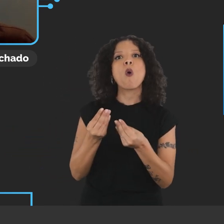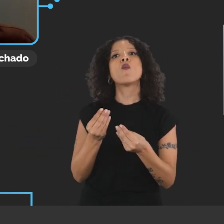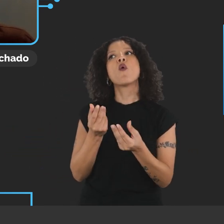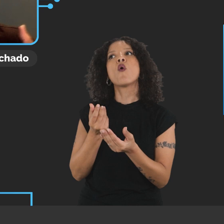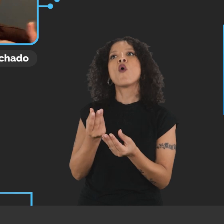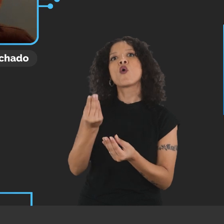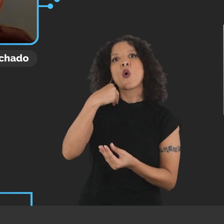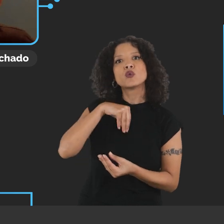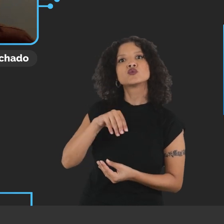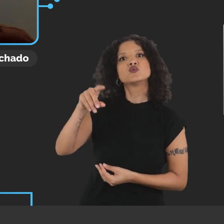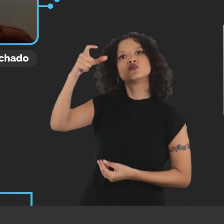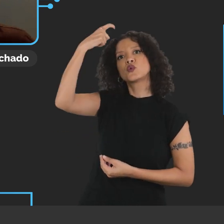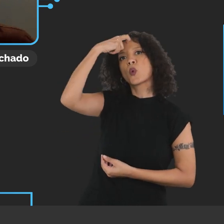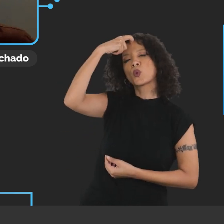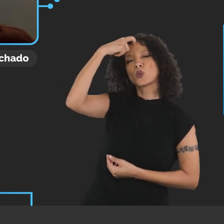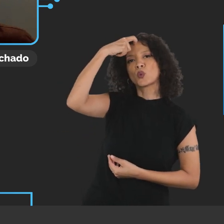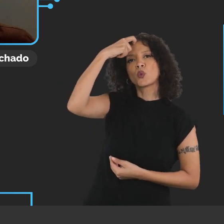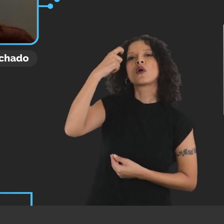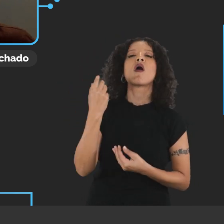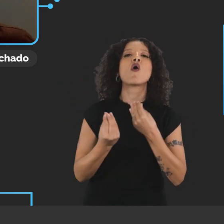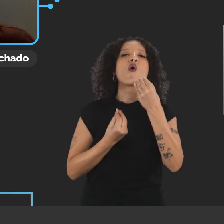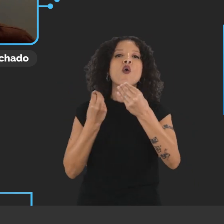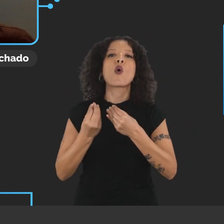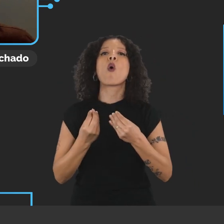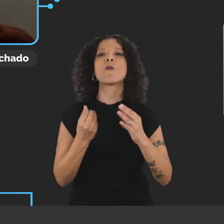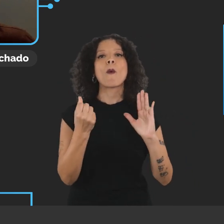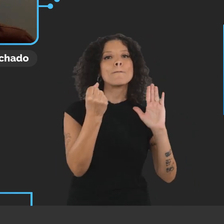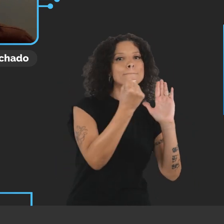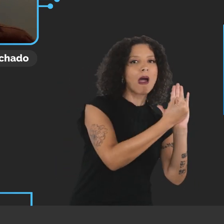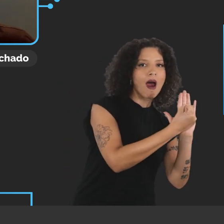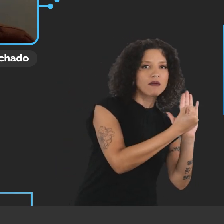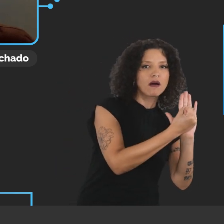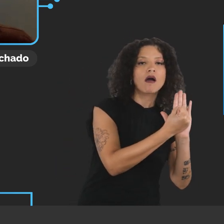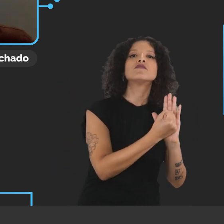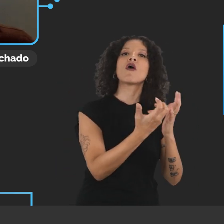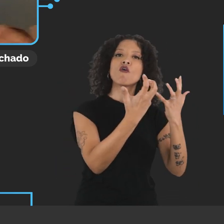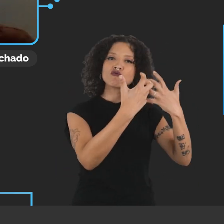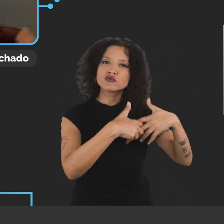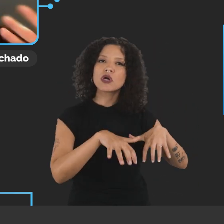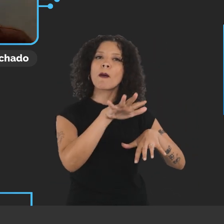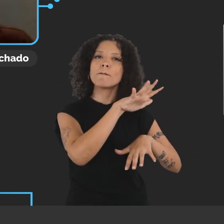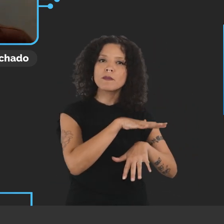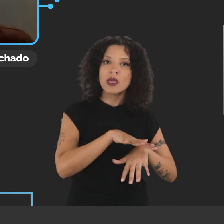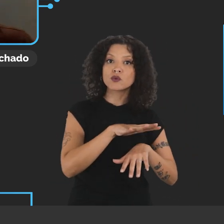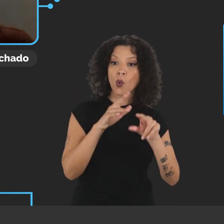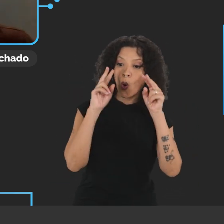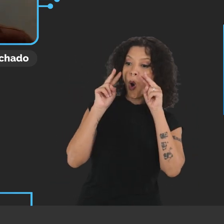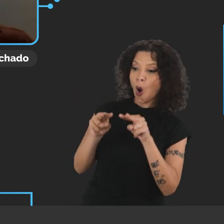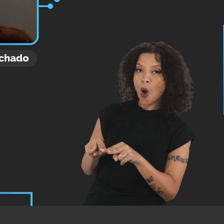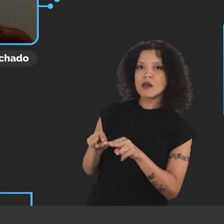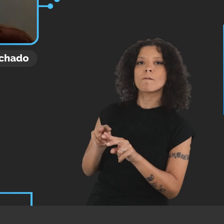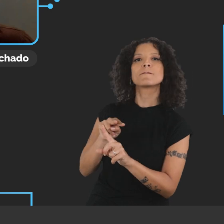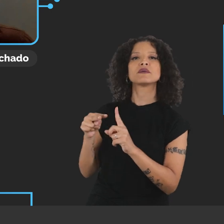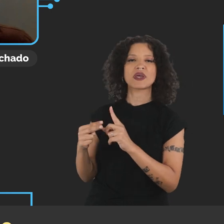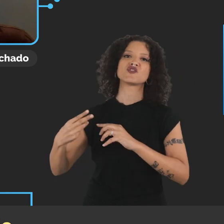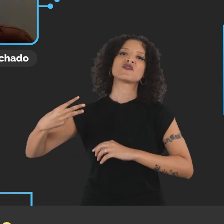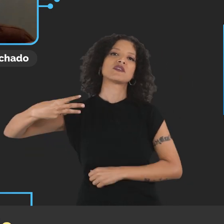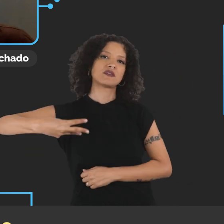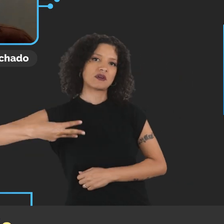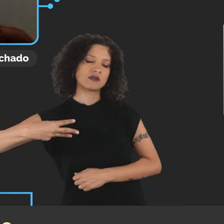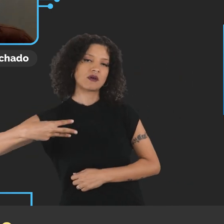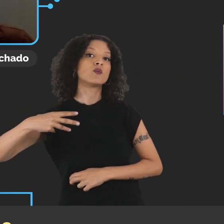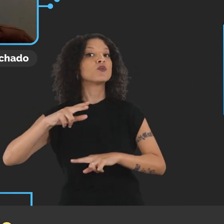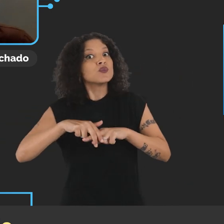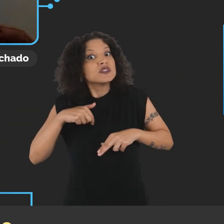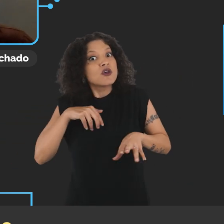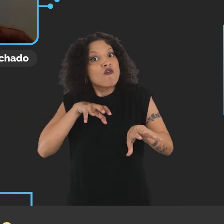o consumo consciente, enfim, o funcionamento das marcas olhando para o terceiro setor, e isso